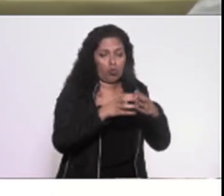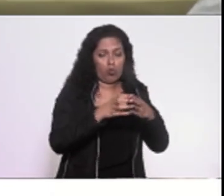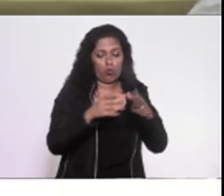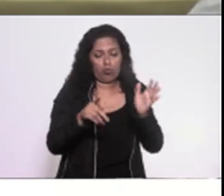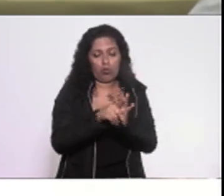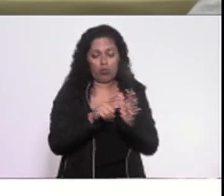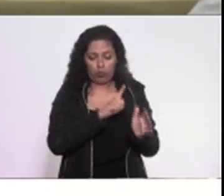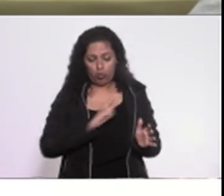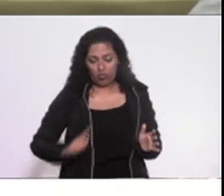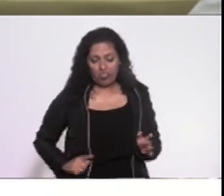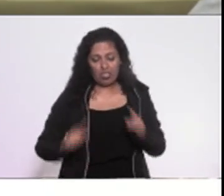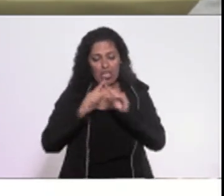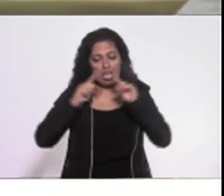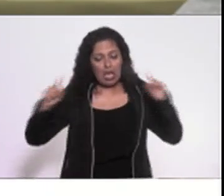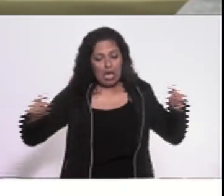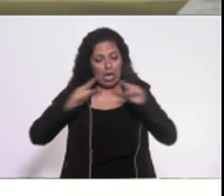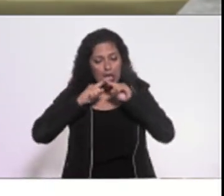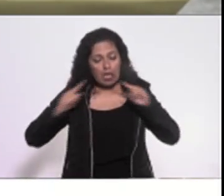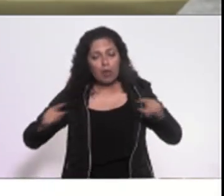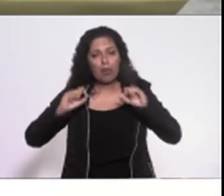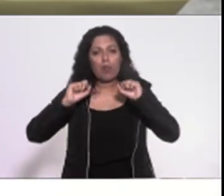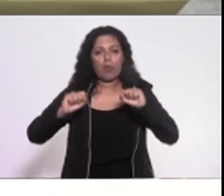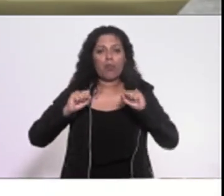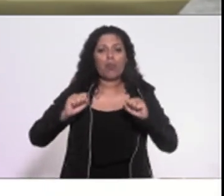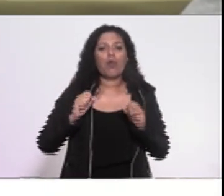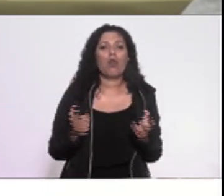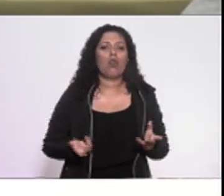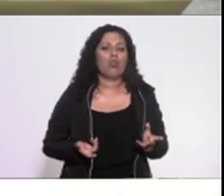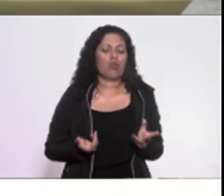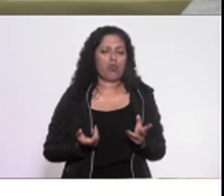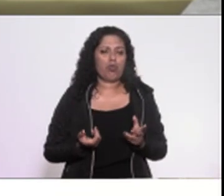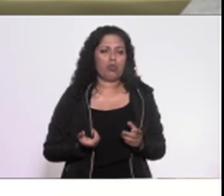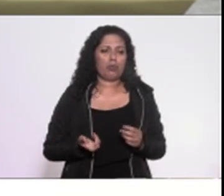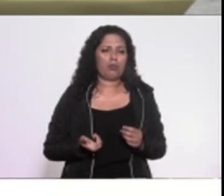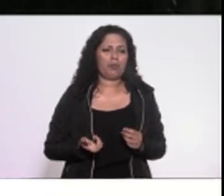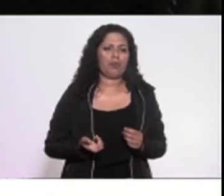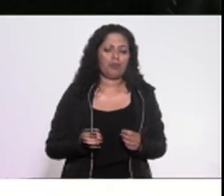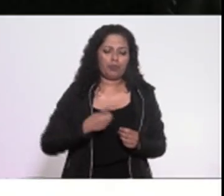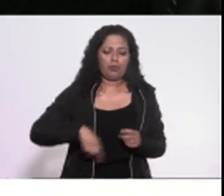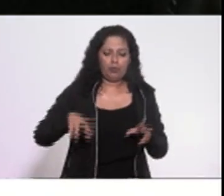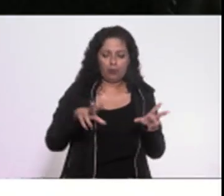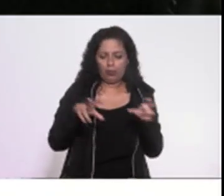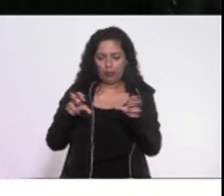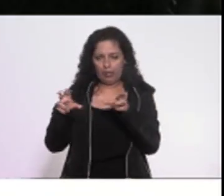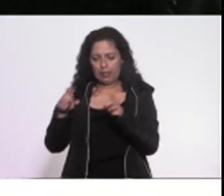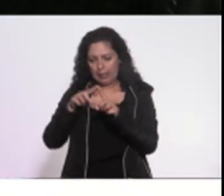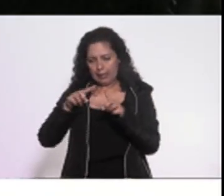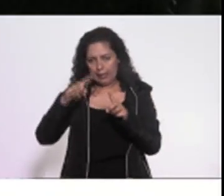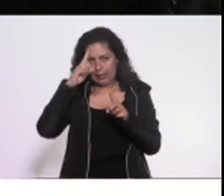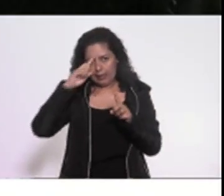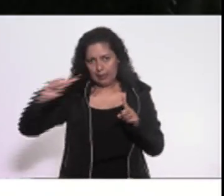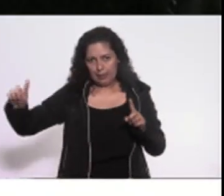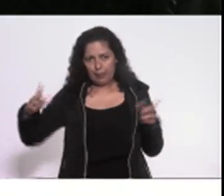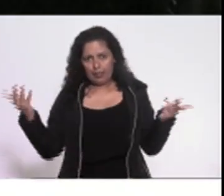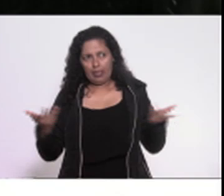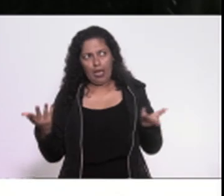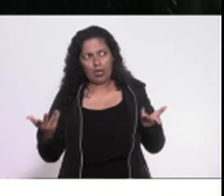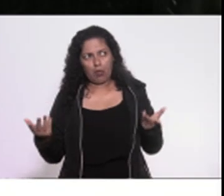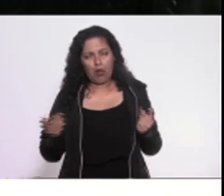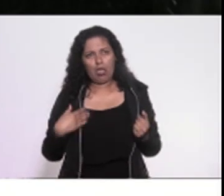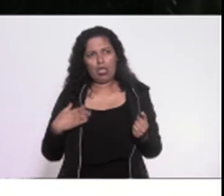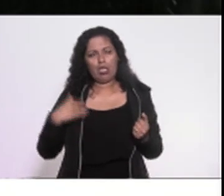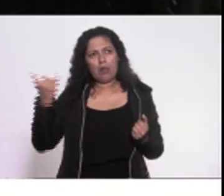essa reclamação de algum superior, chefe ou até colega de trabalho necessariamente superior. Nós observamos essa semana uma notícia que eu